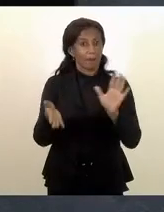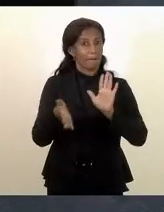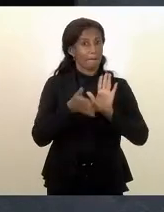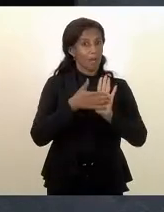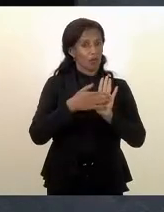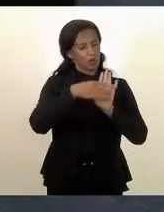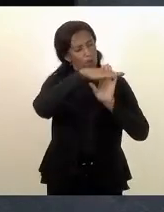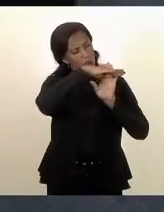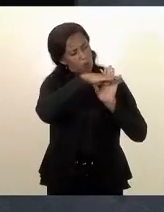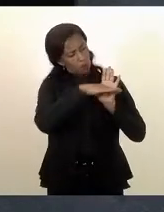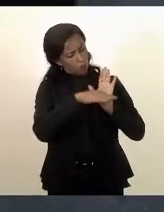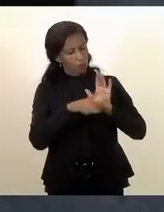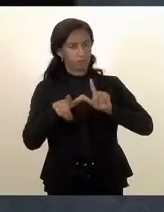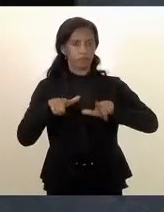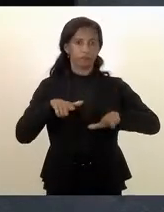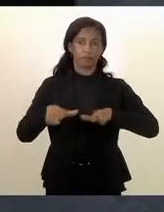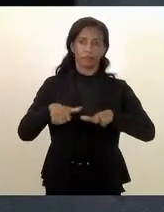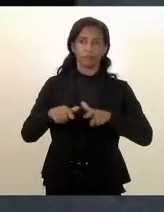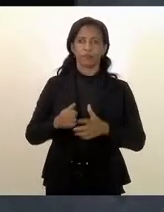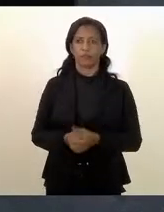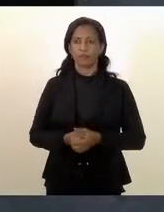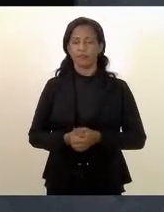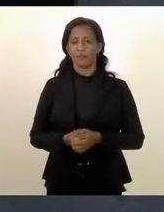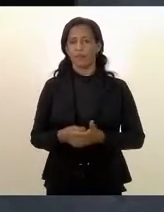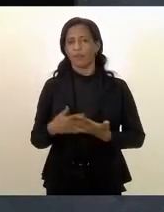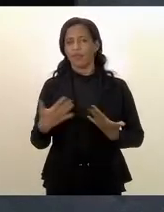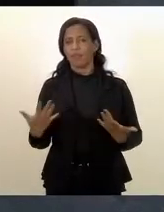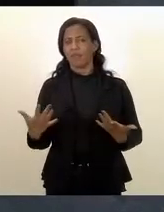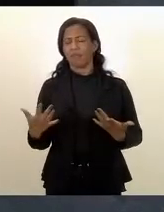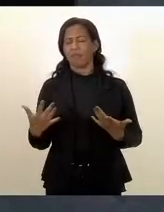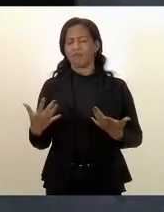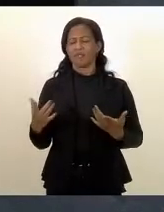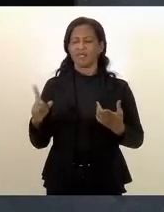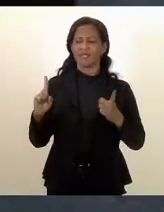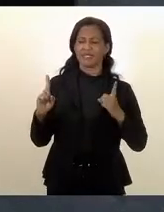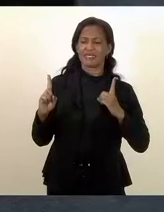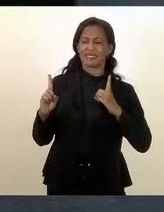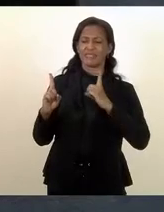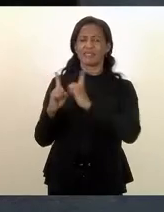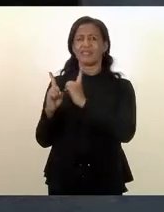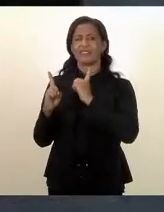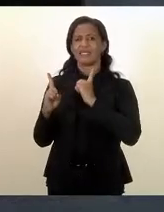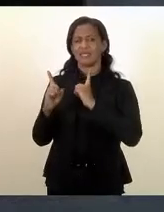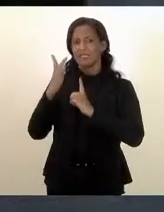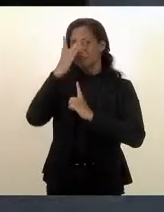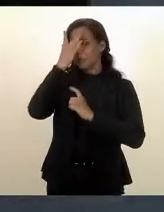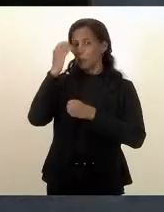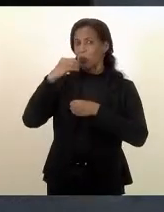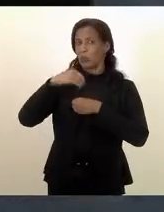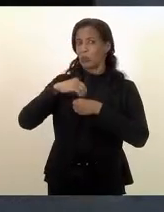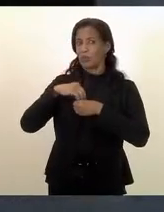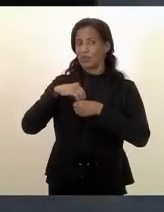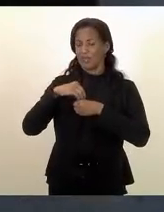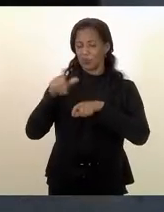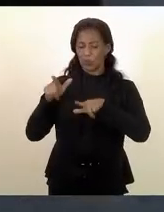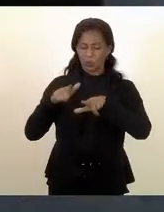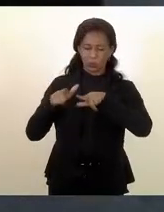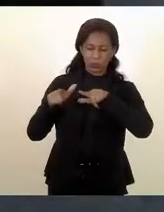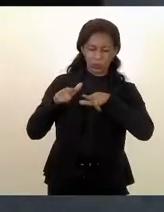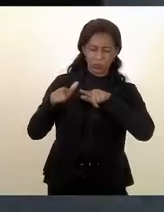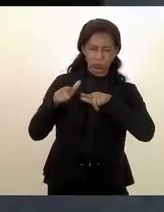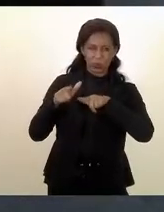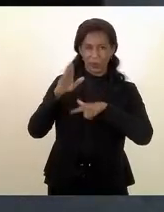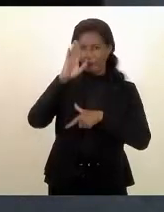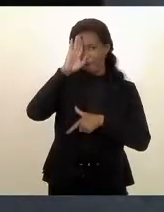e quando a gente esbarra em pessoas que hoje estão dentro do poder público dentro principalmente